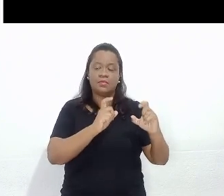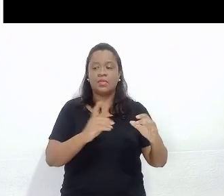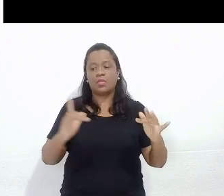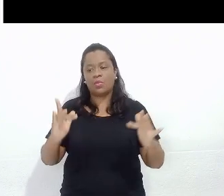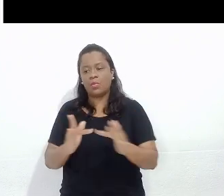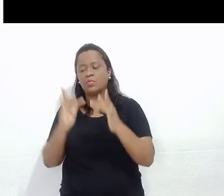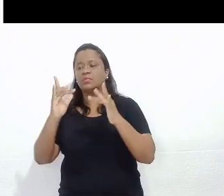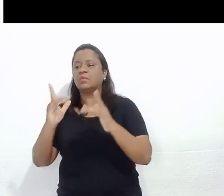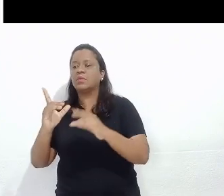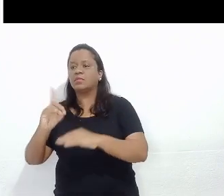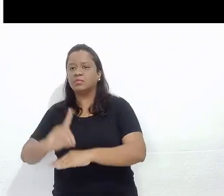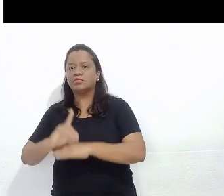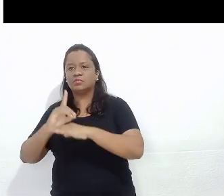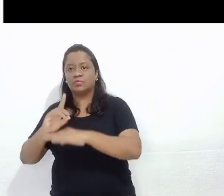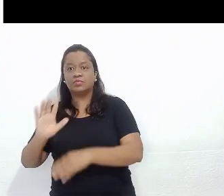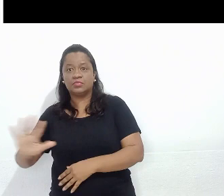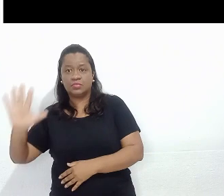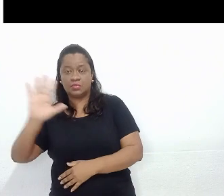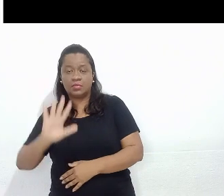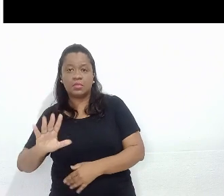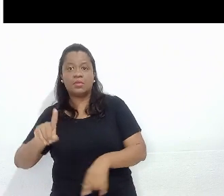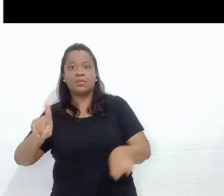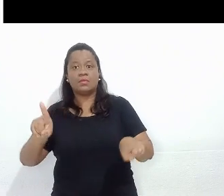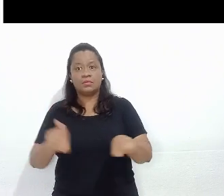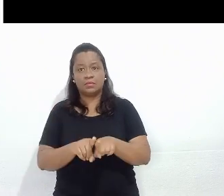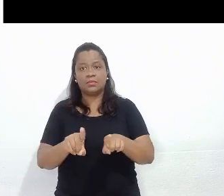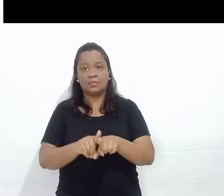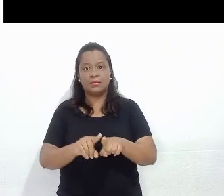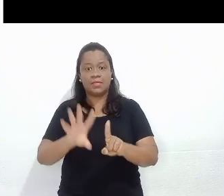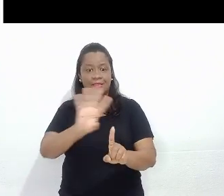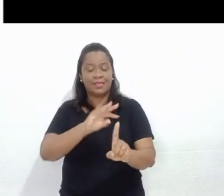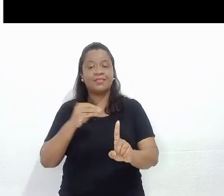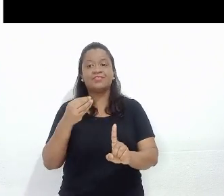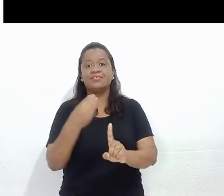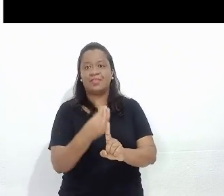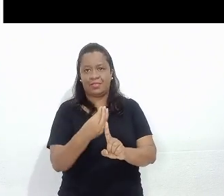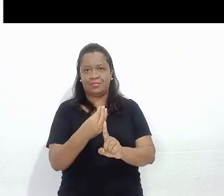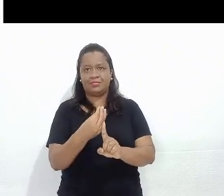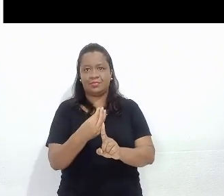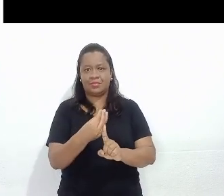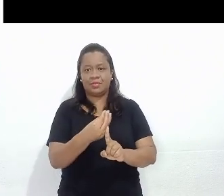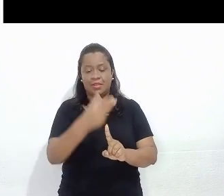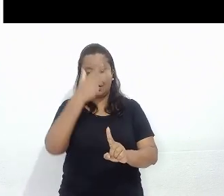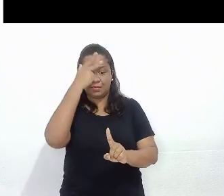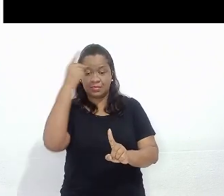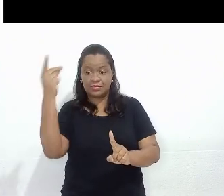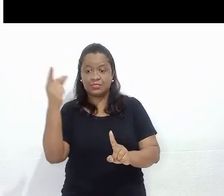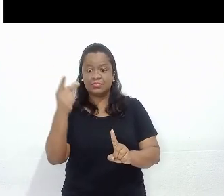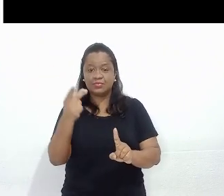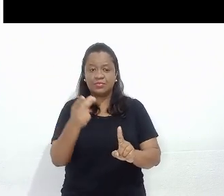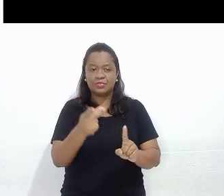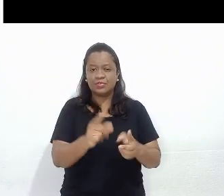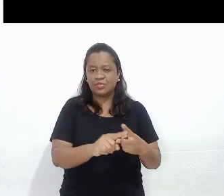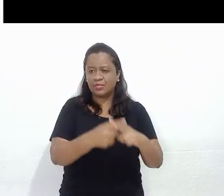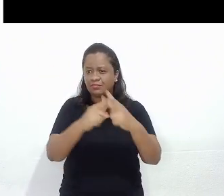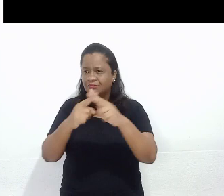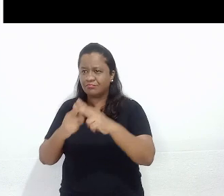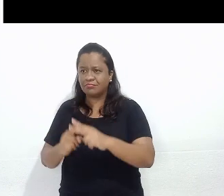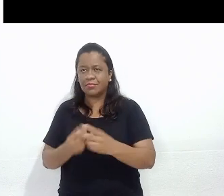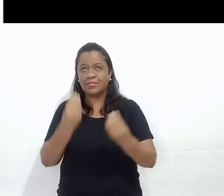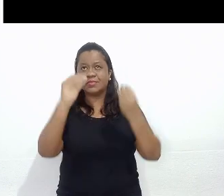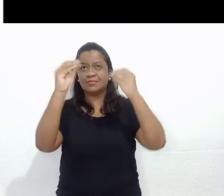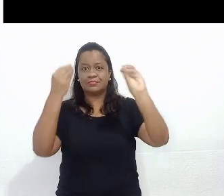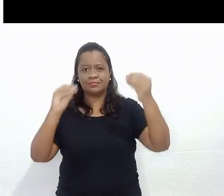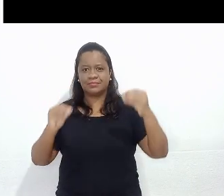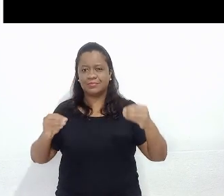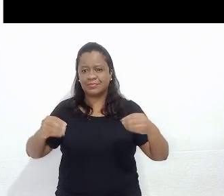com a parte de direção de arte do filme, que é o pessoal que constrói cenário e o pessoal que constrói figurino. Tá? Tem que estar